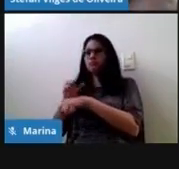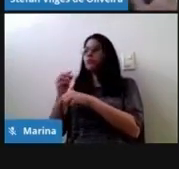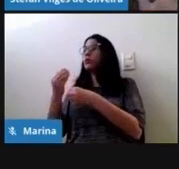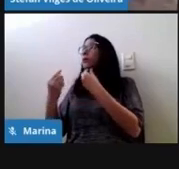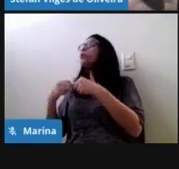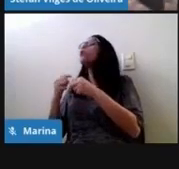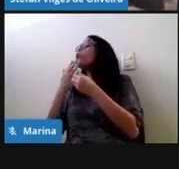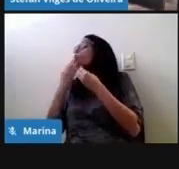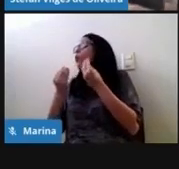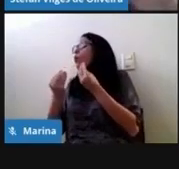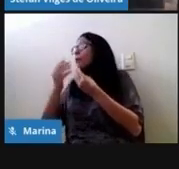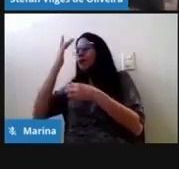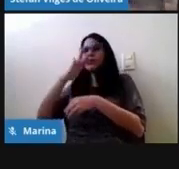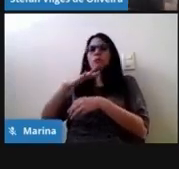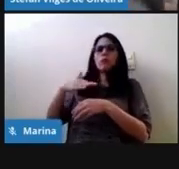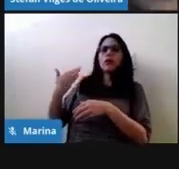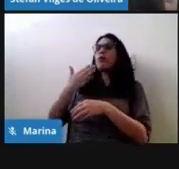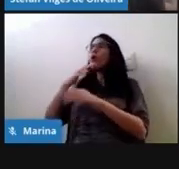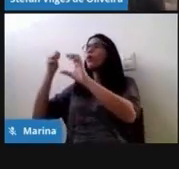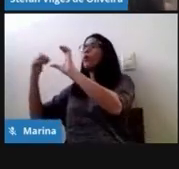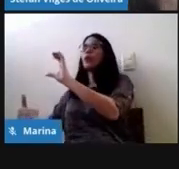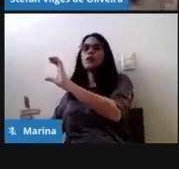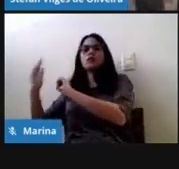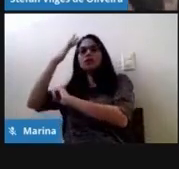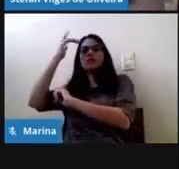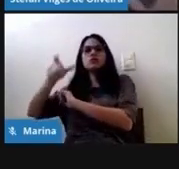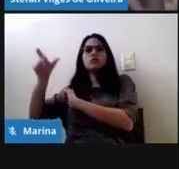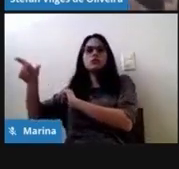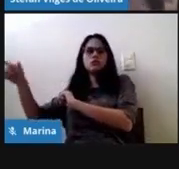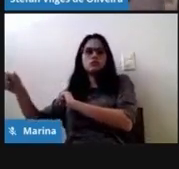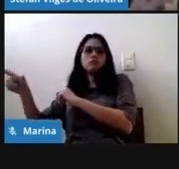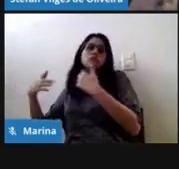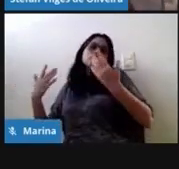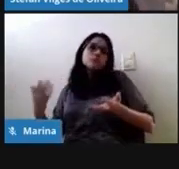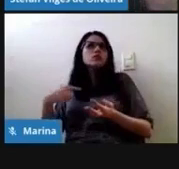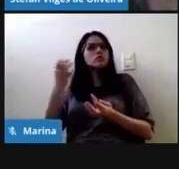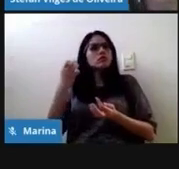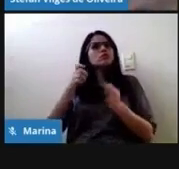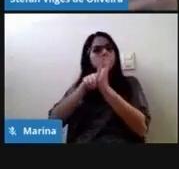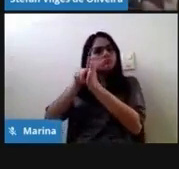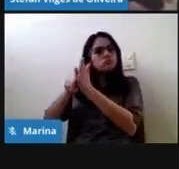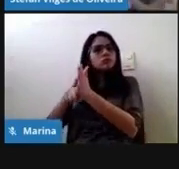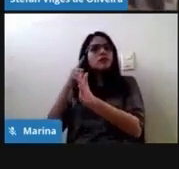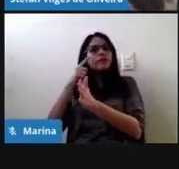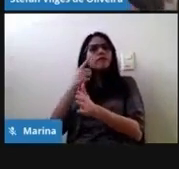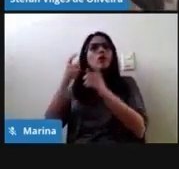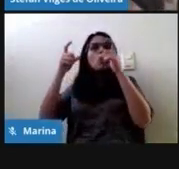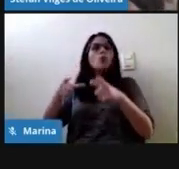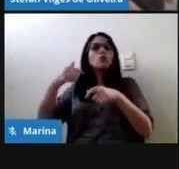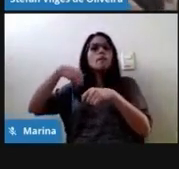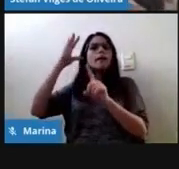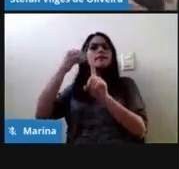no estado de Minas. E aí o nosso objetivo foi esse, com esse estudo, de analisar áreas com maior